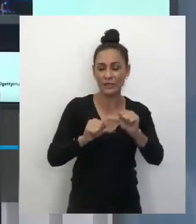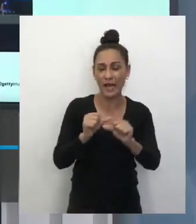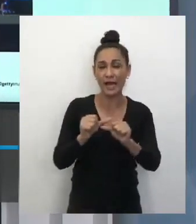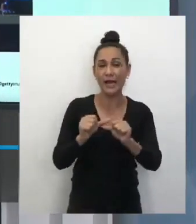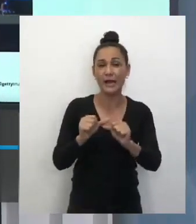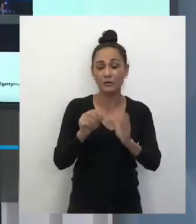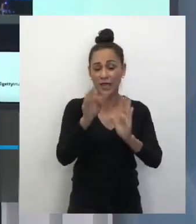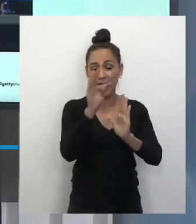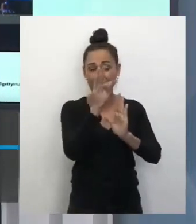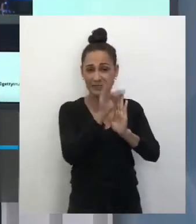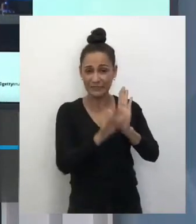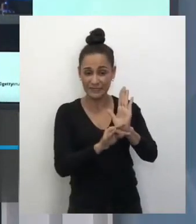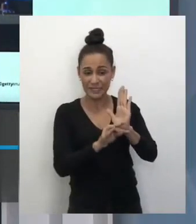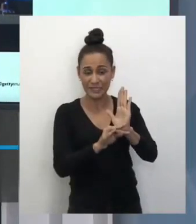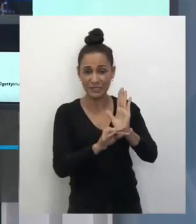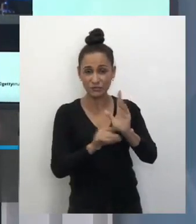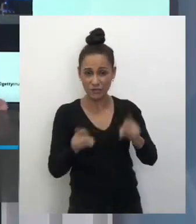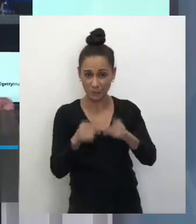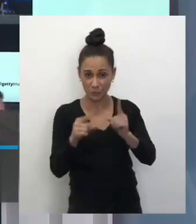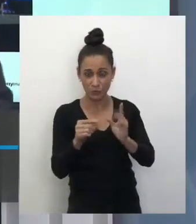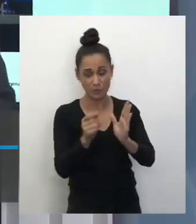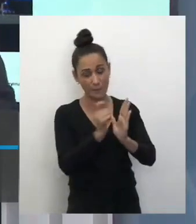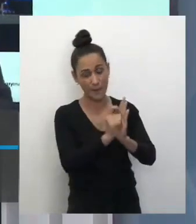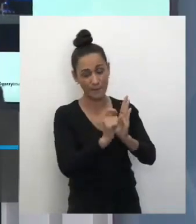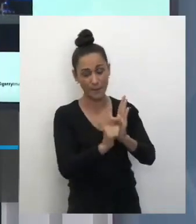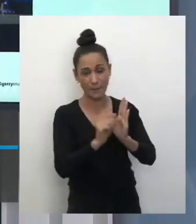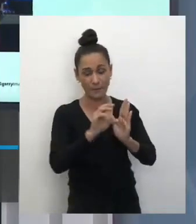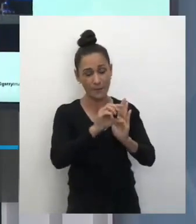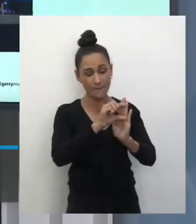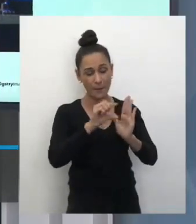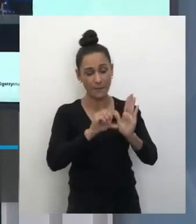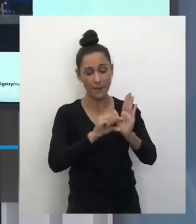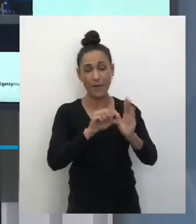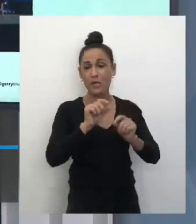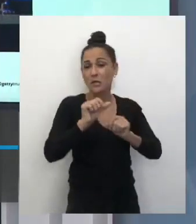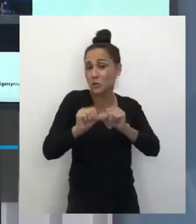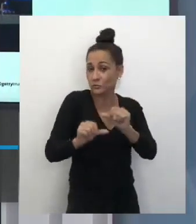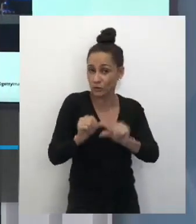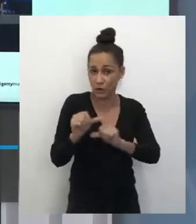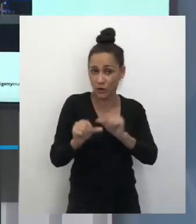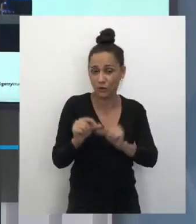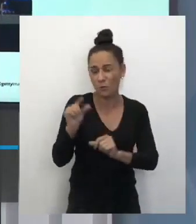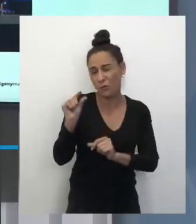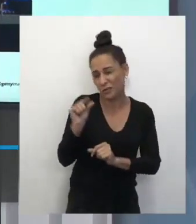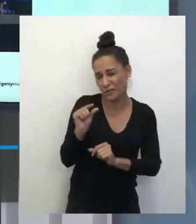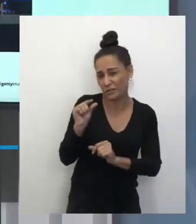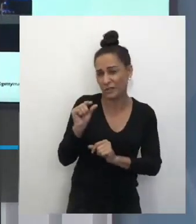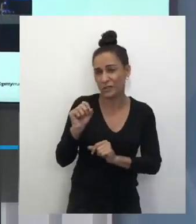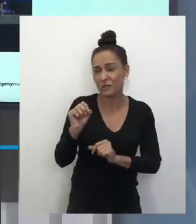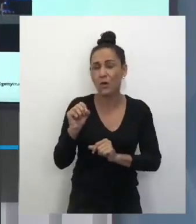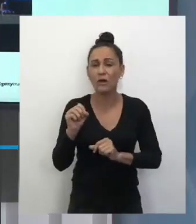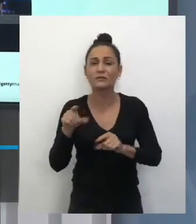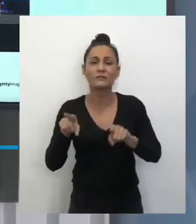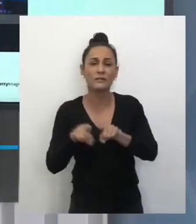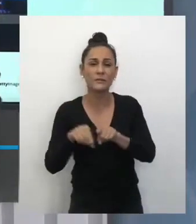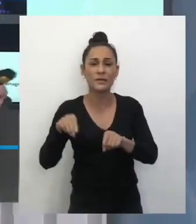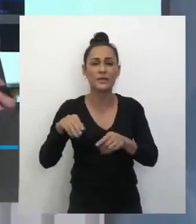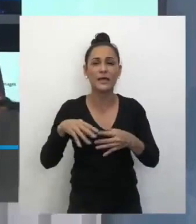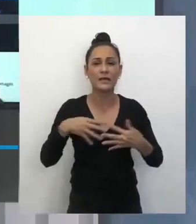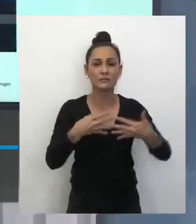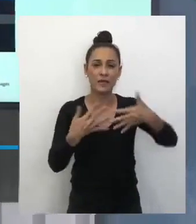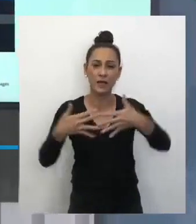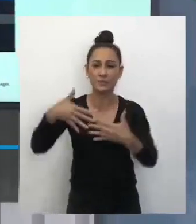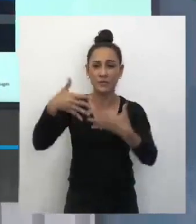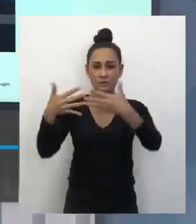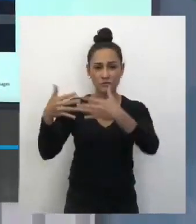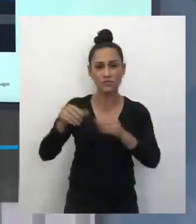letra, né? Não é tão comum, mas pode acontecer, tá? E, às vezes, até um pouquinho ali a melodia. Geralmente, né, gente, quando a